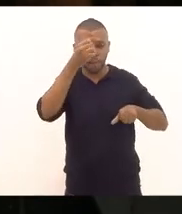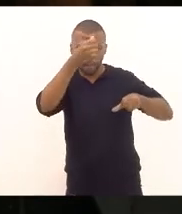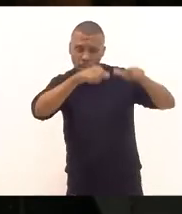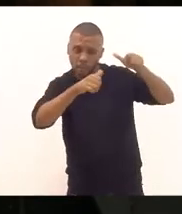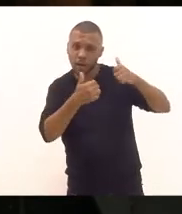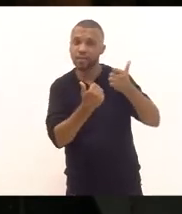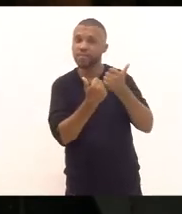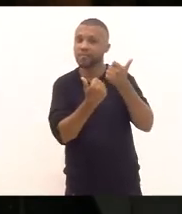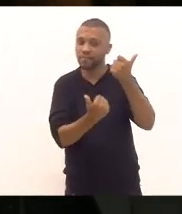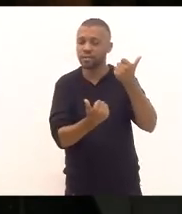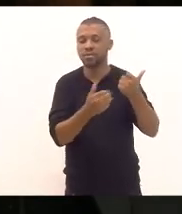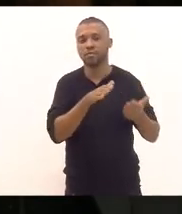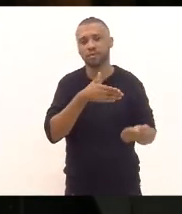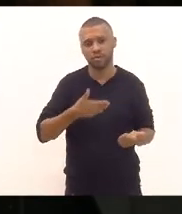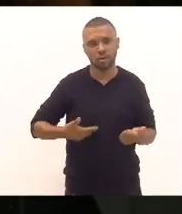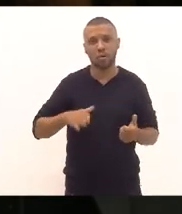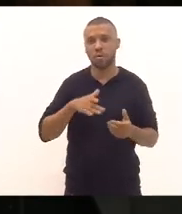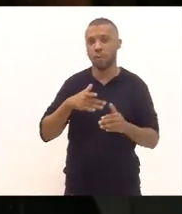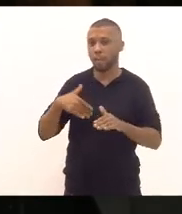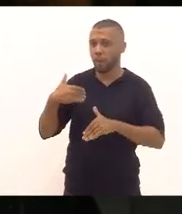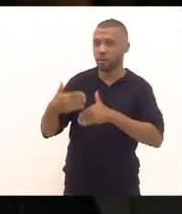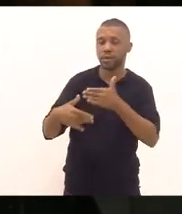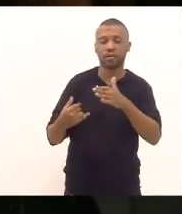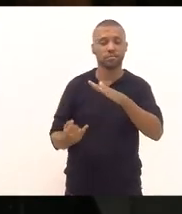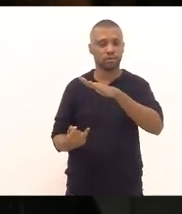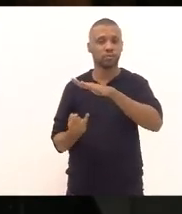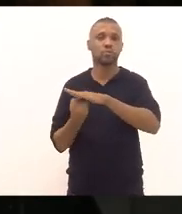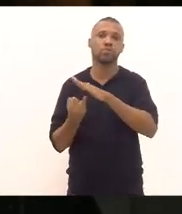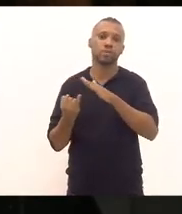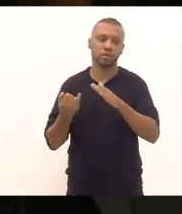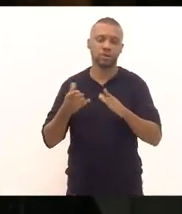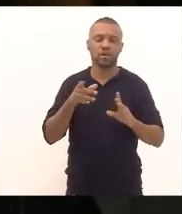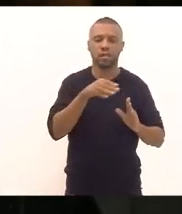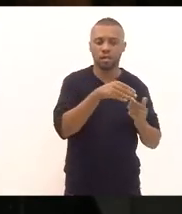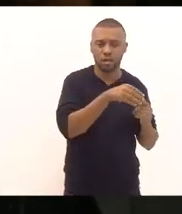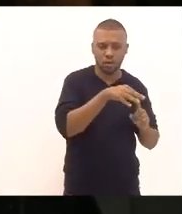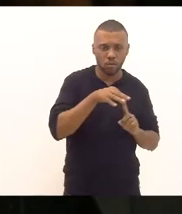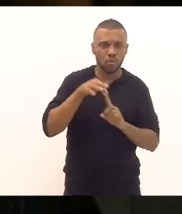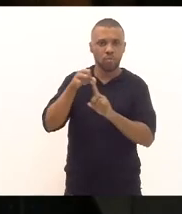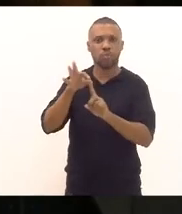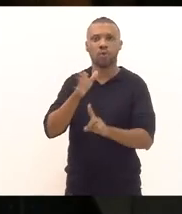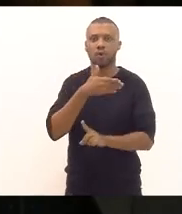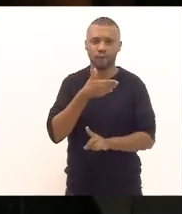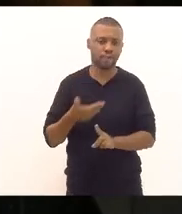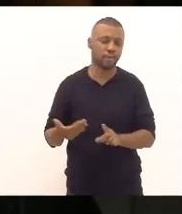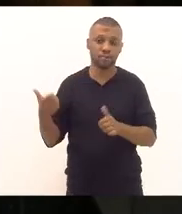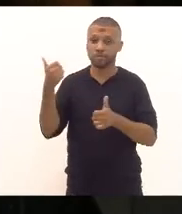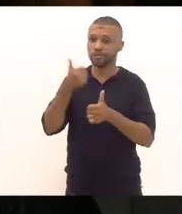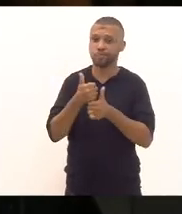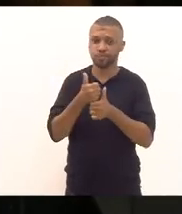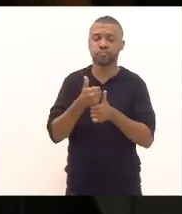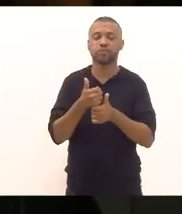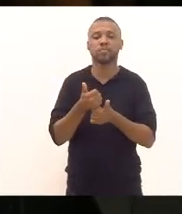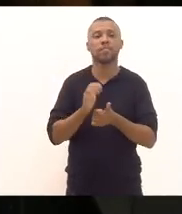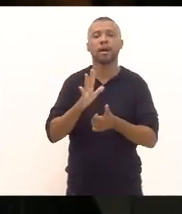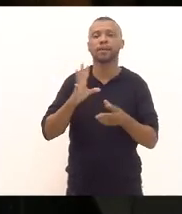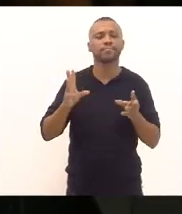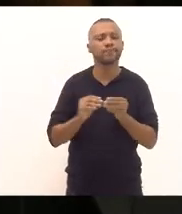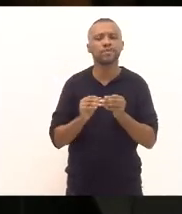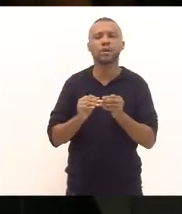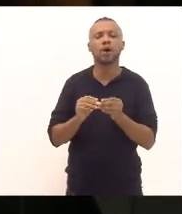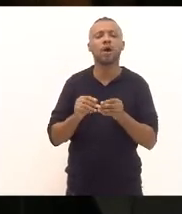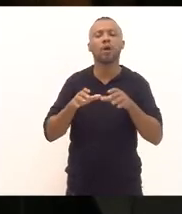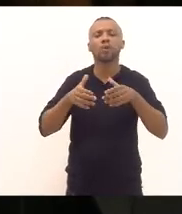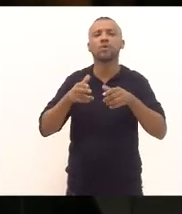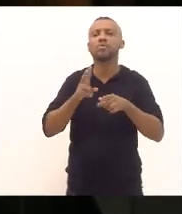vice-governador e o processo institucional que aconteceu no estado acabou conduzindo ao governo do estado Mas enfim conselho de supervisão